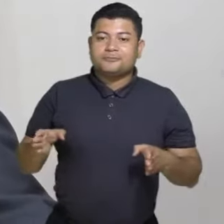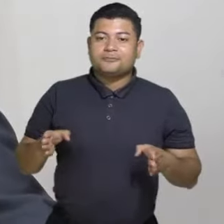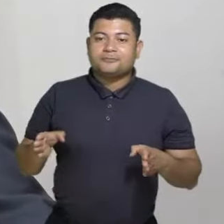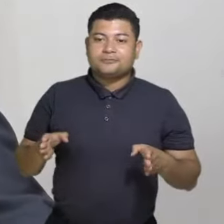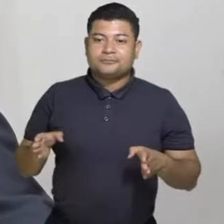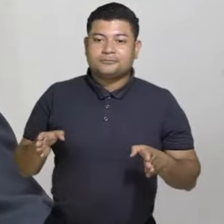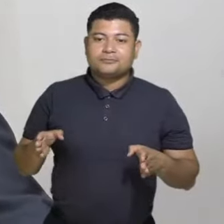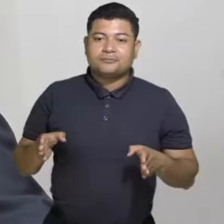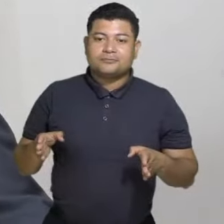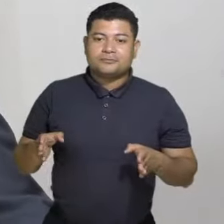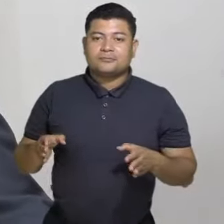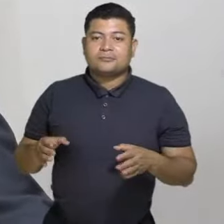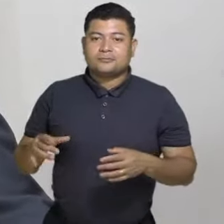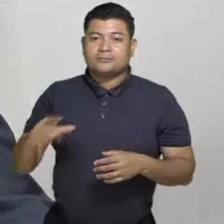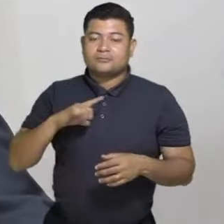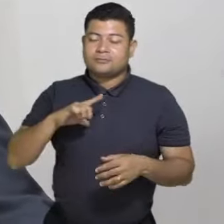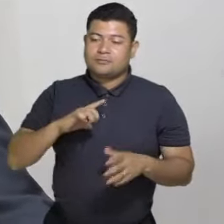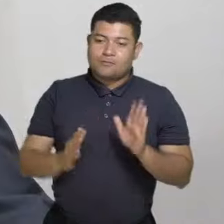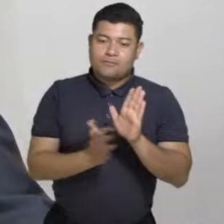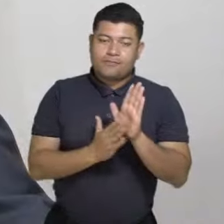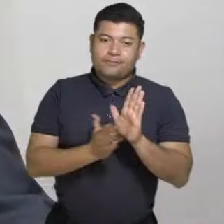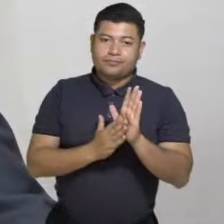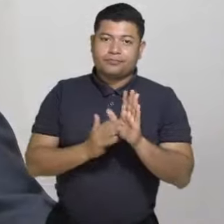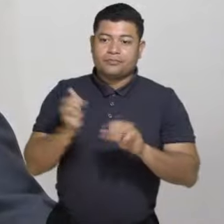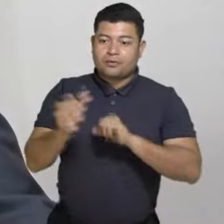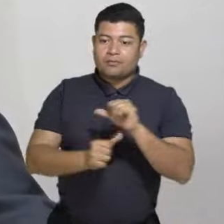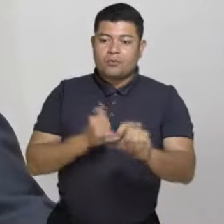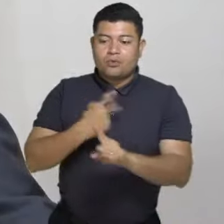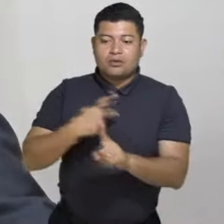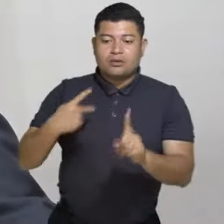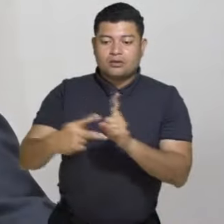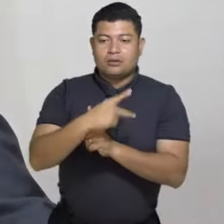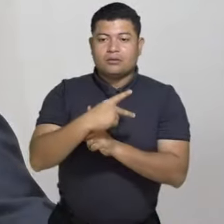veio com uma proposta de reforma da Previdência.